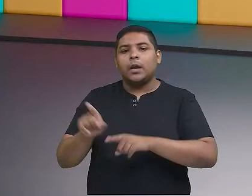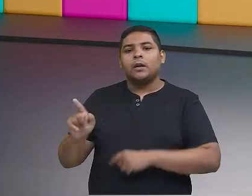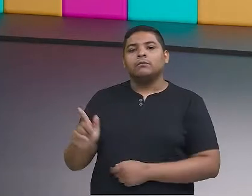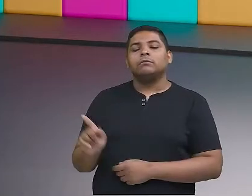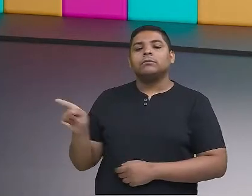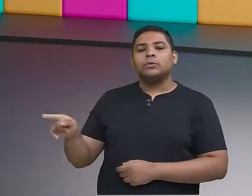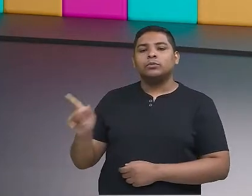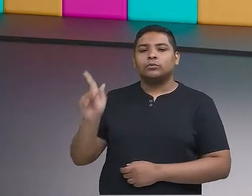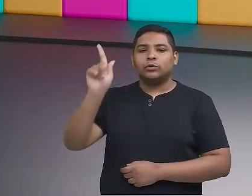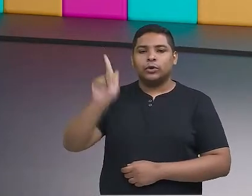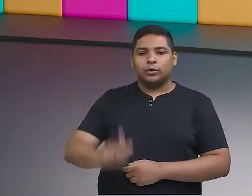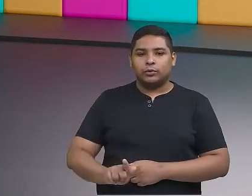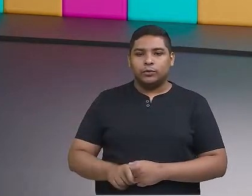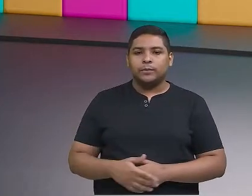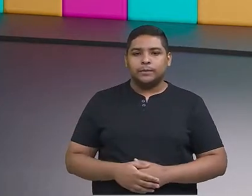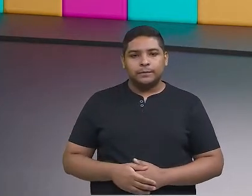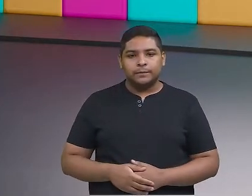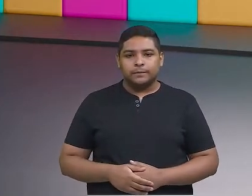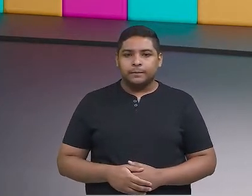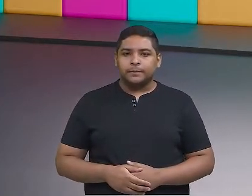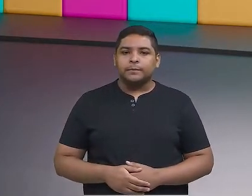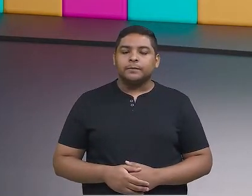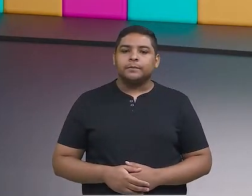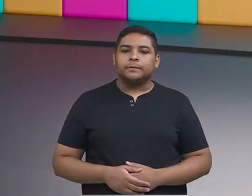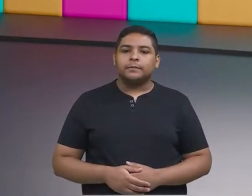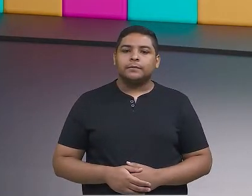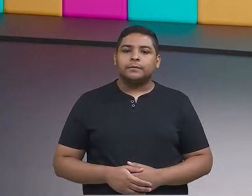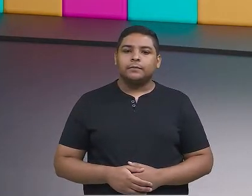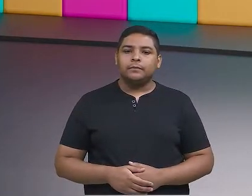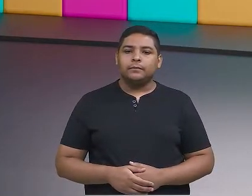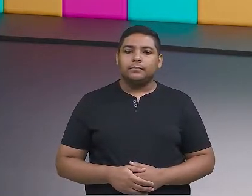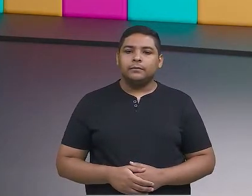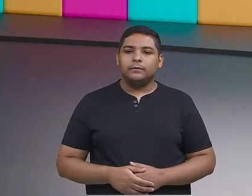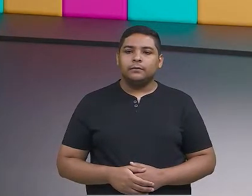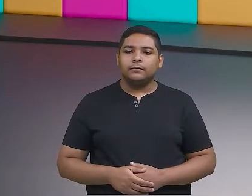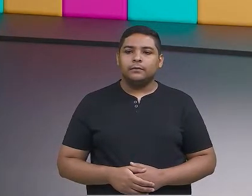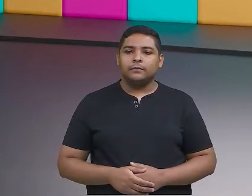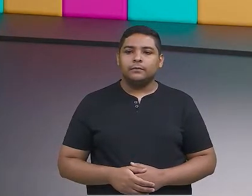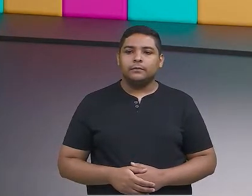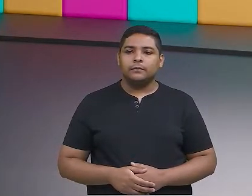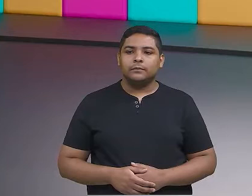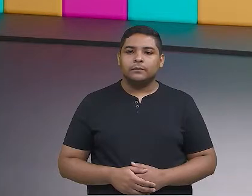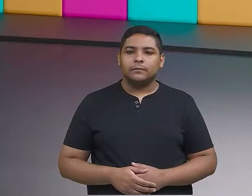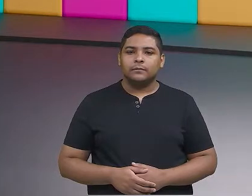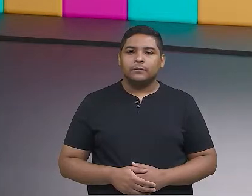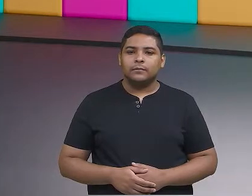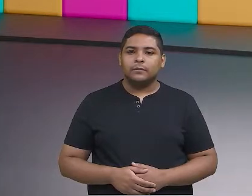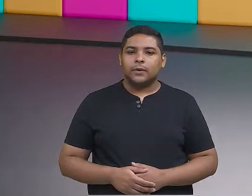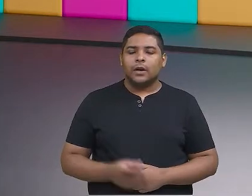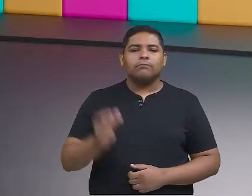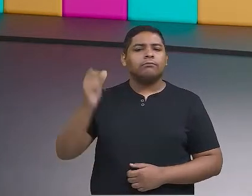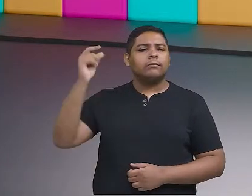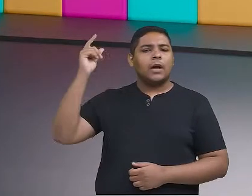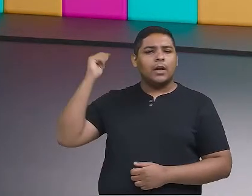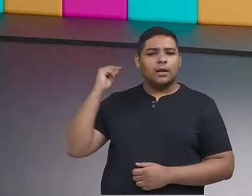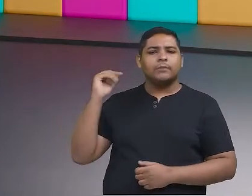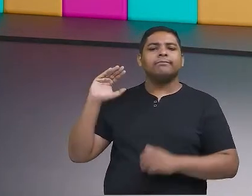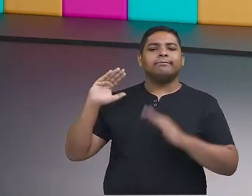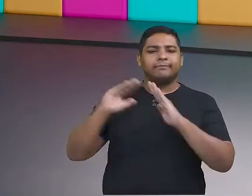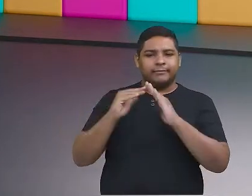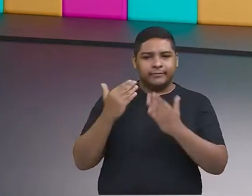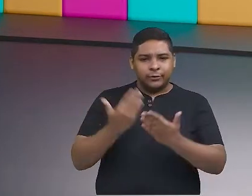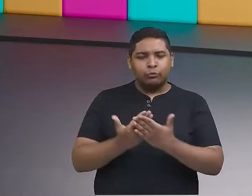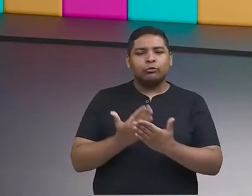Eu tenho uma irmã que tinha na época que a gente estava estudando, não era muito tempo não, faz muito tempo